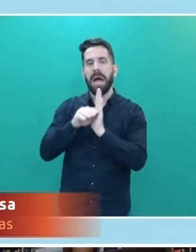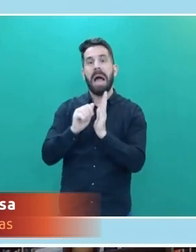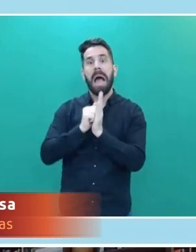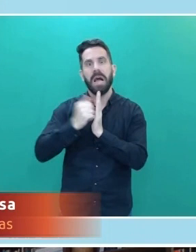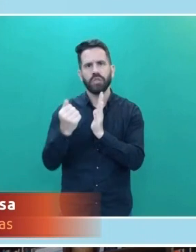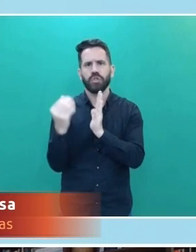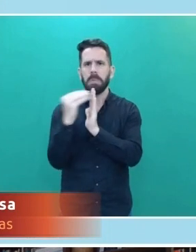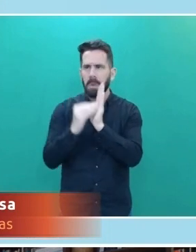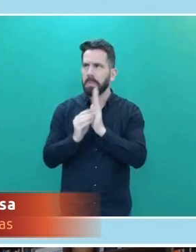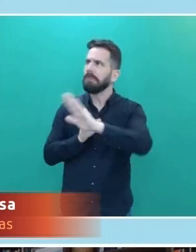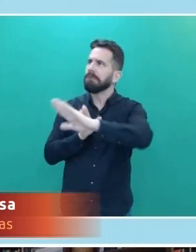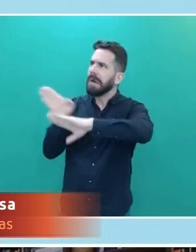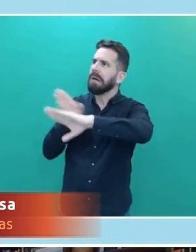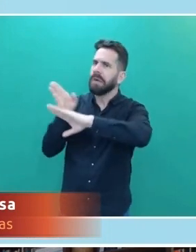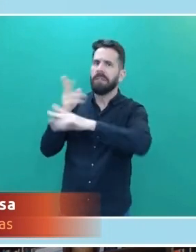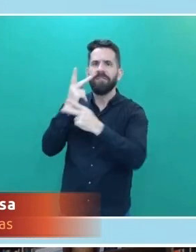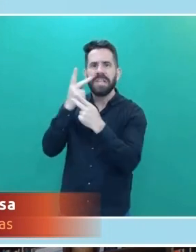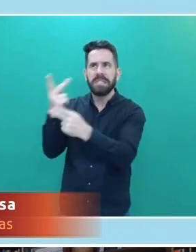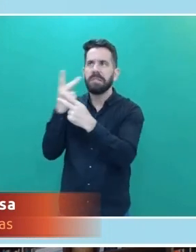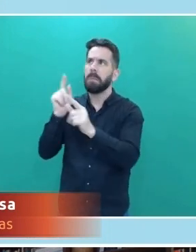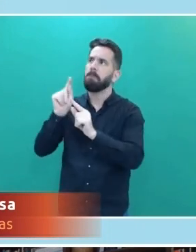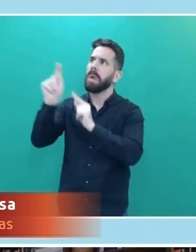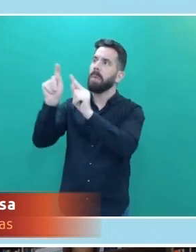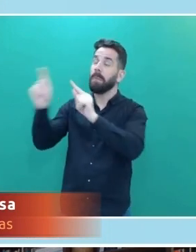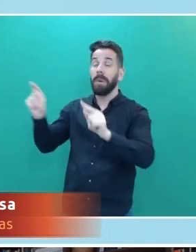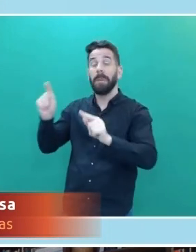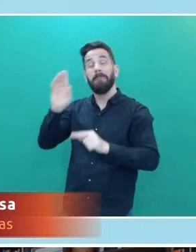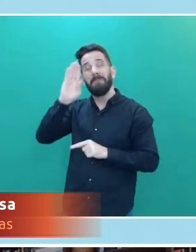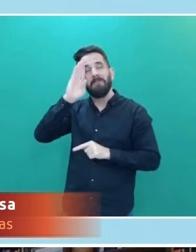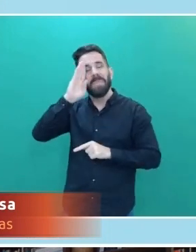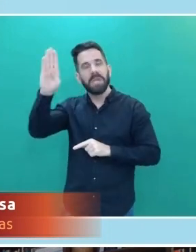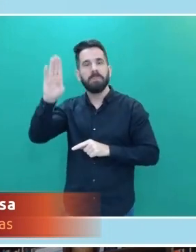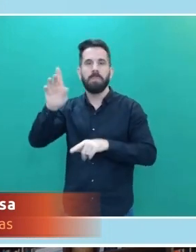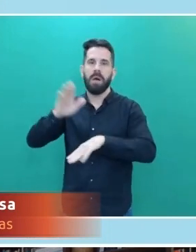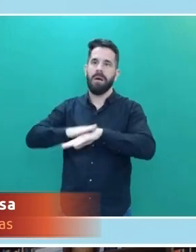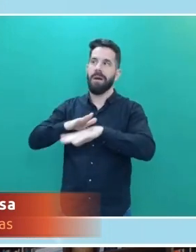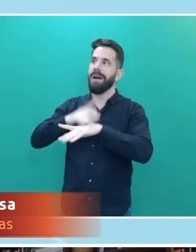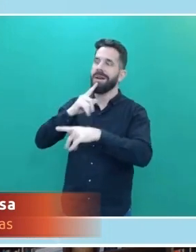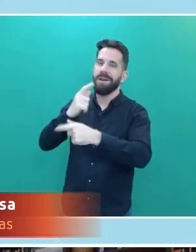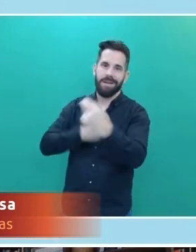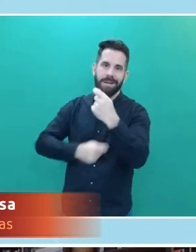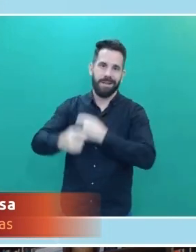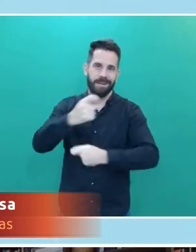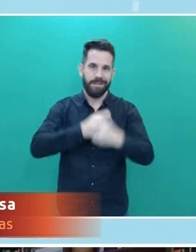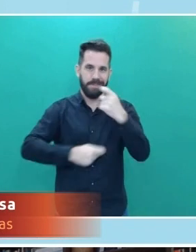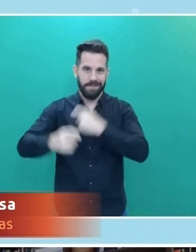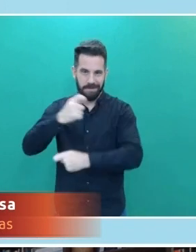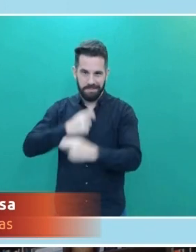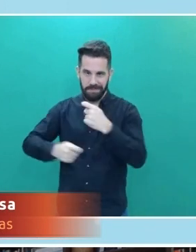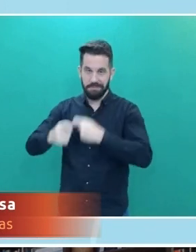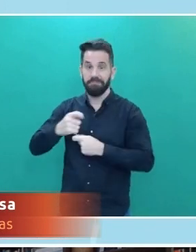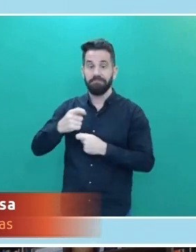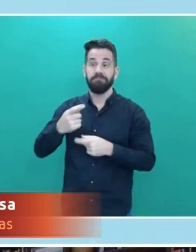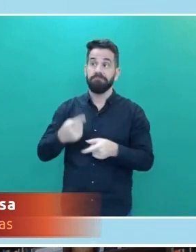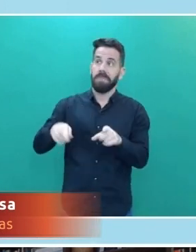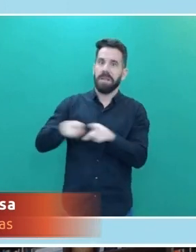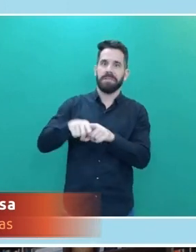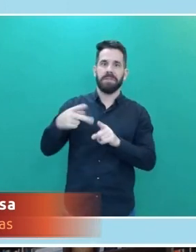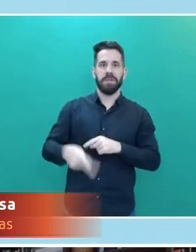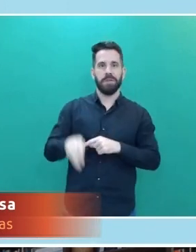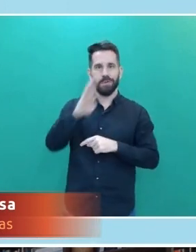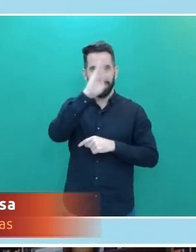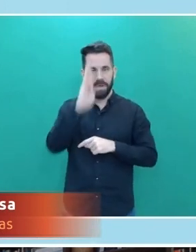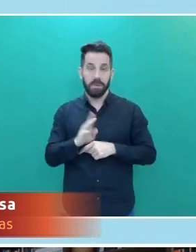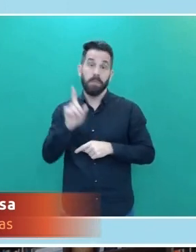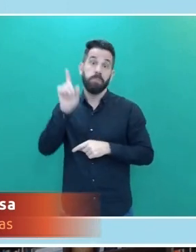principais parceiros comerciais do Brasil, né, começando pelos Estados Unidos, e chega à